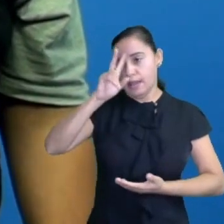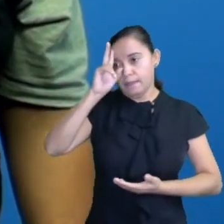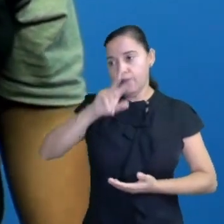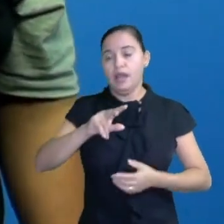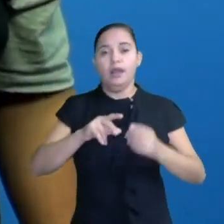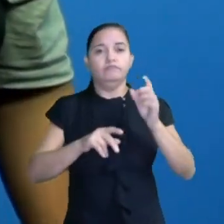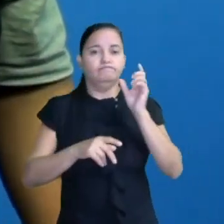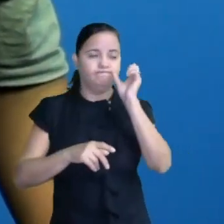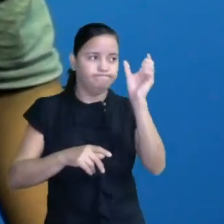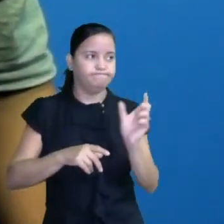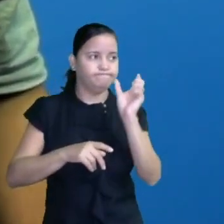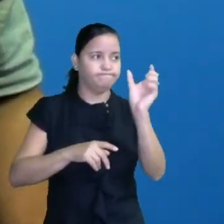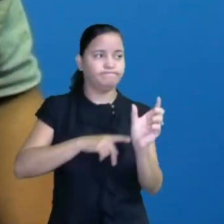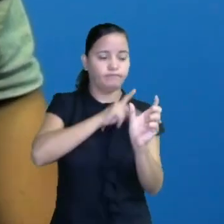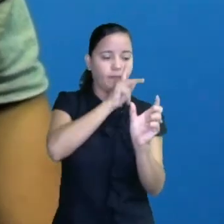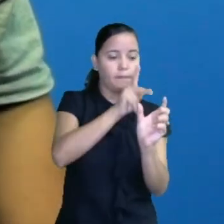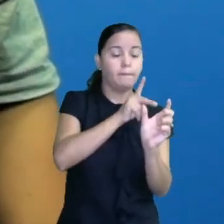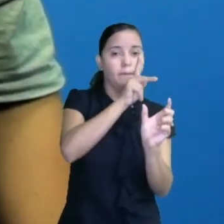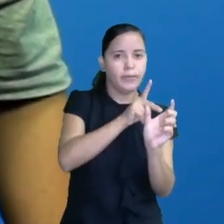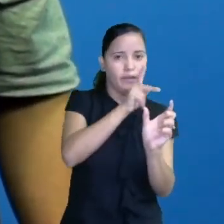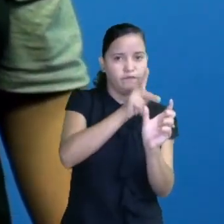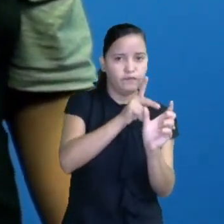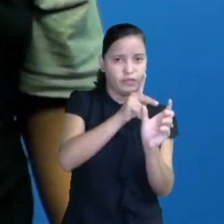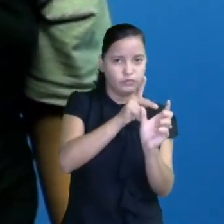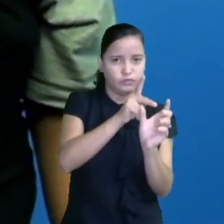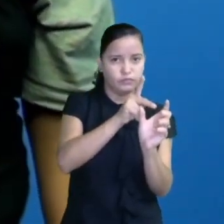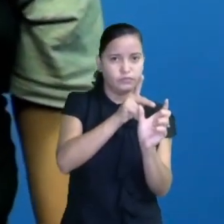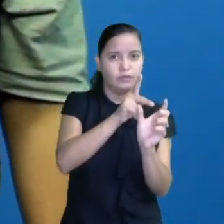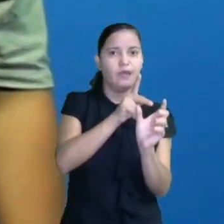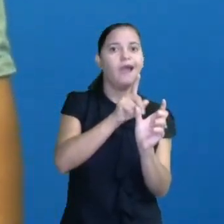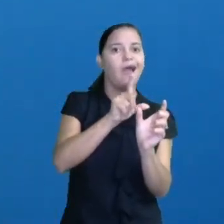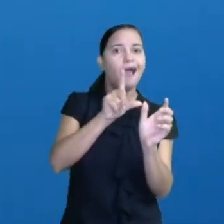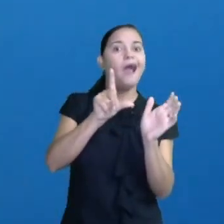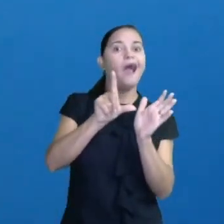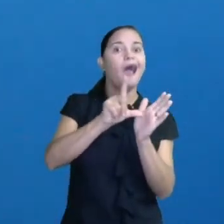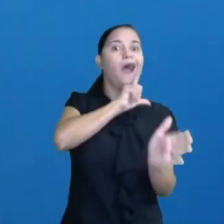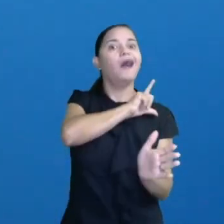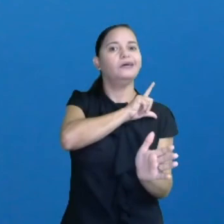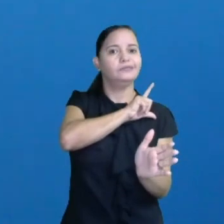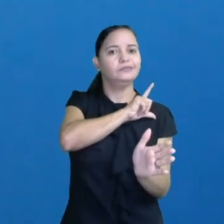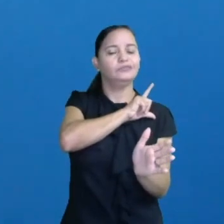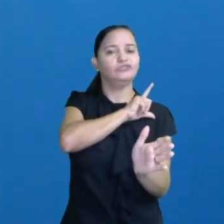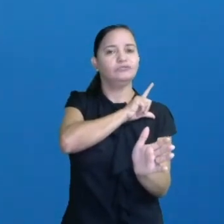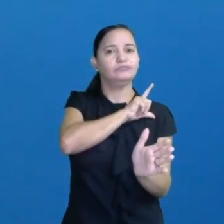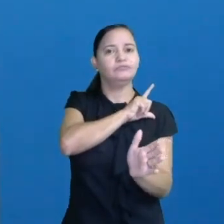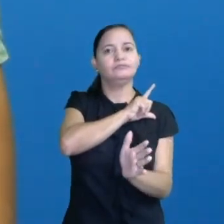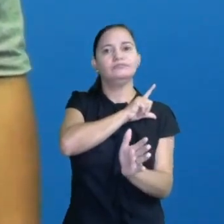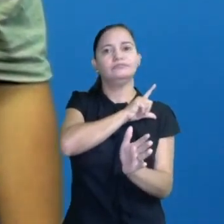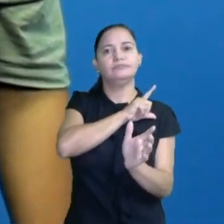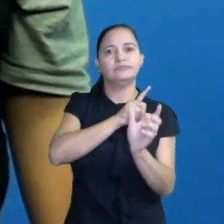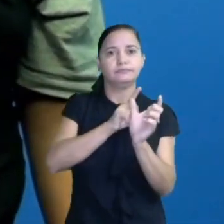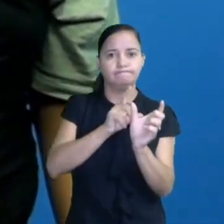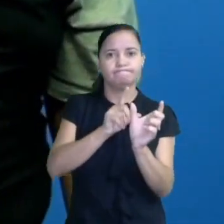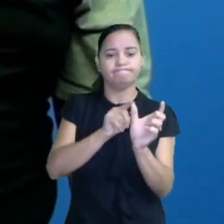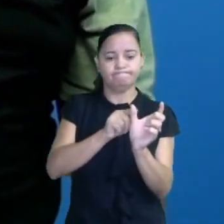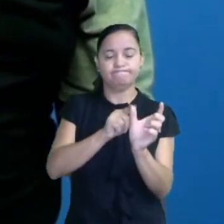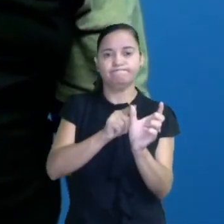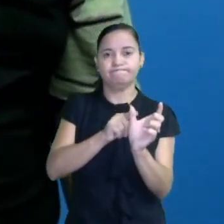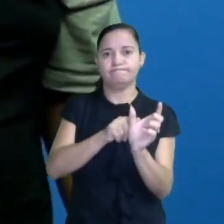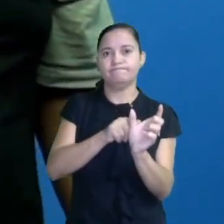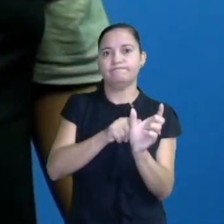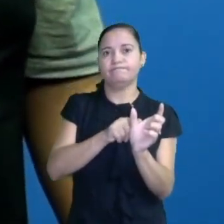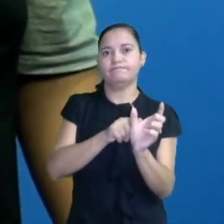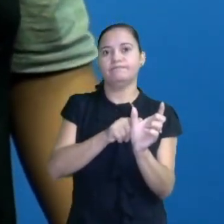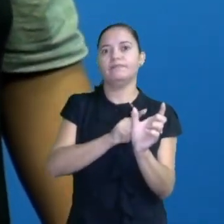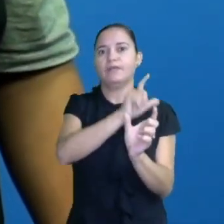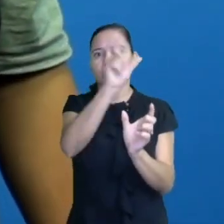é um prefixo? Prefixo é o que vem antes do radical. Se vem antes do